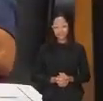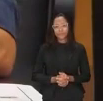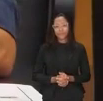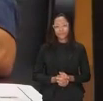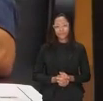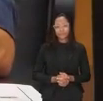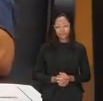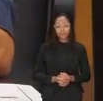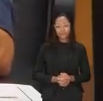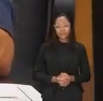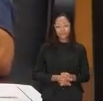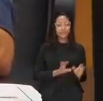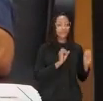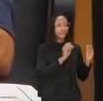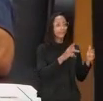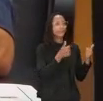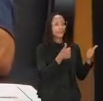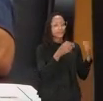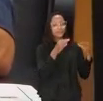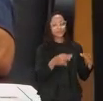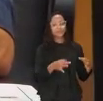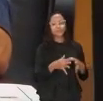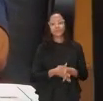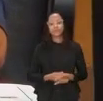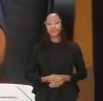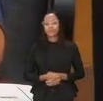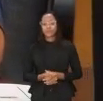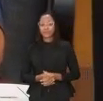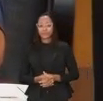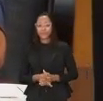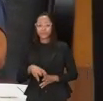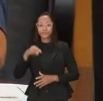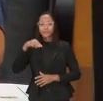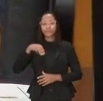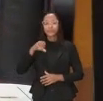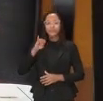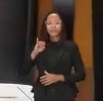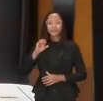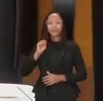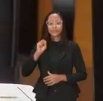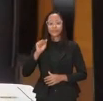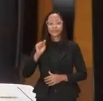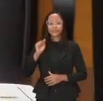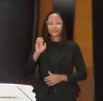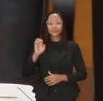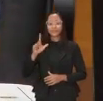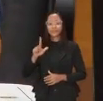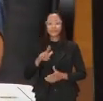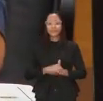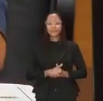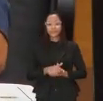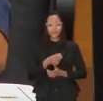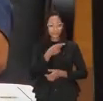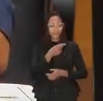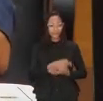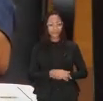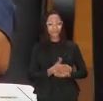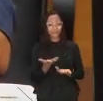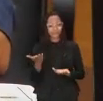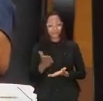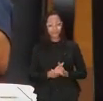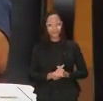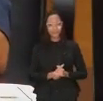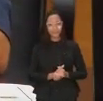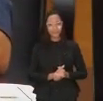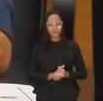Exatamente isso. É, Lisael Pereira. Lisael de Conquista. É o senhor? Vai lá, Lisael. O senhor